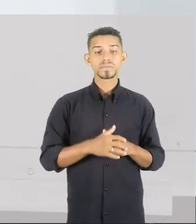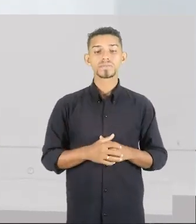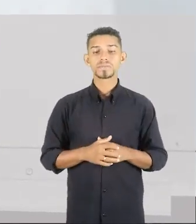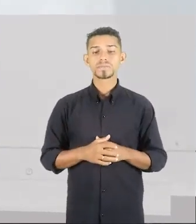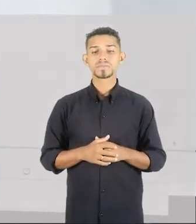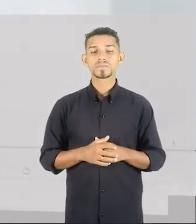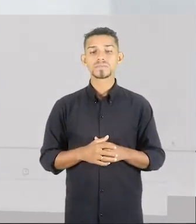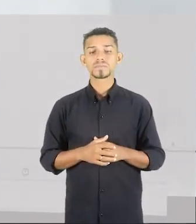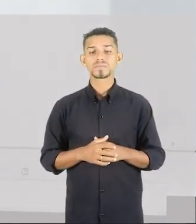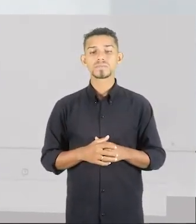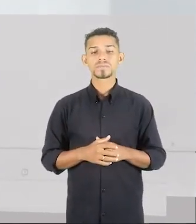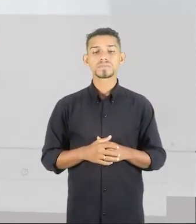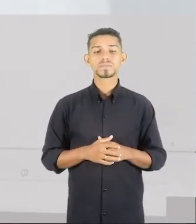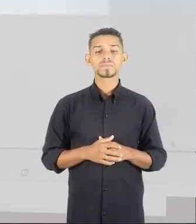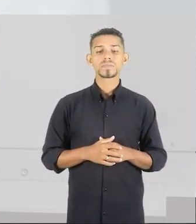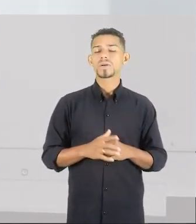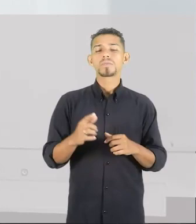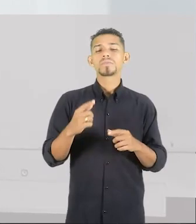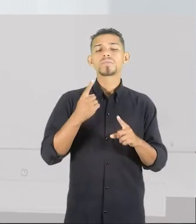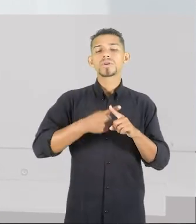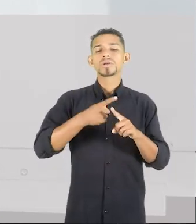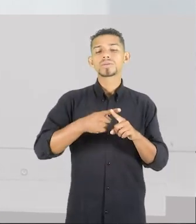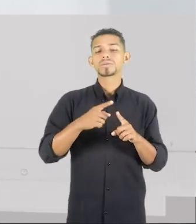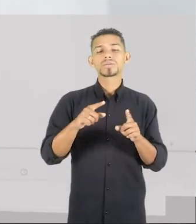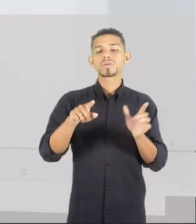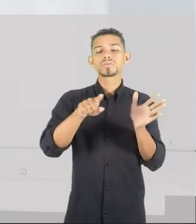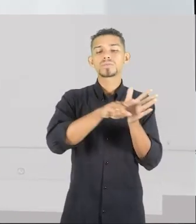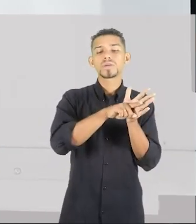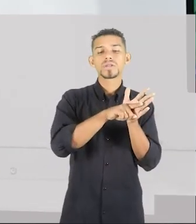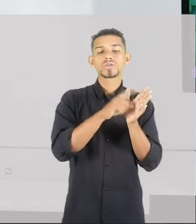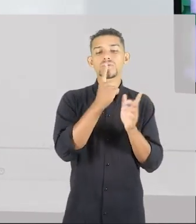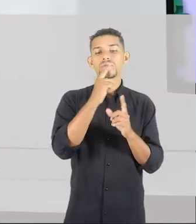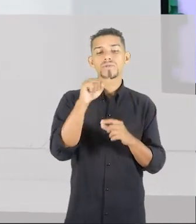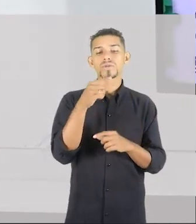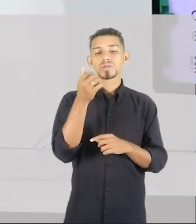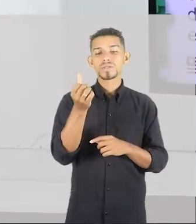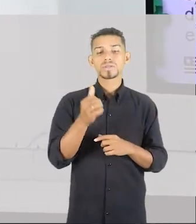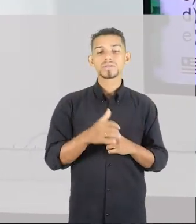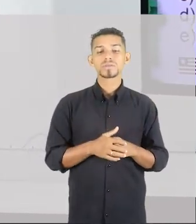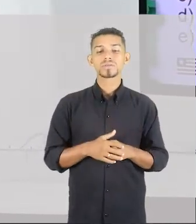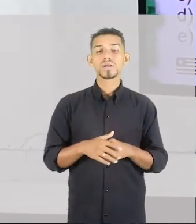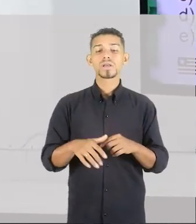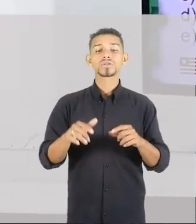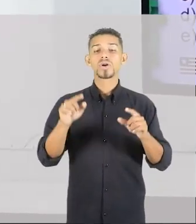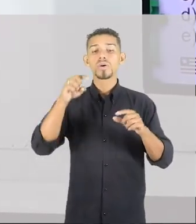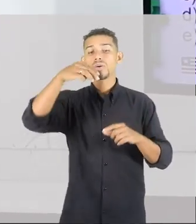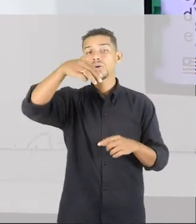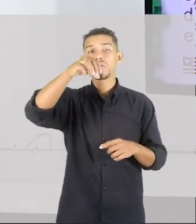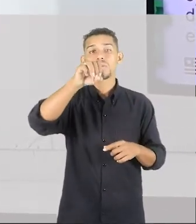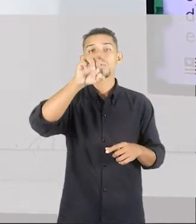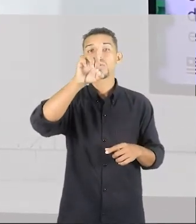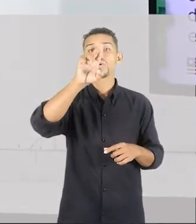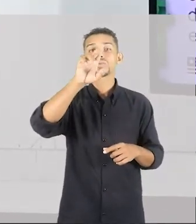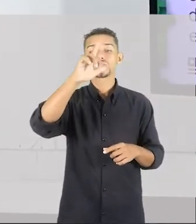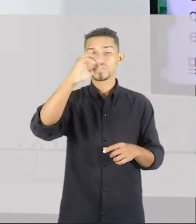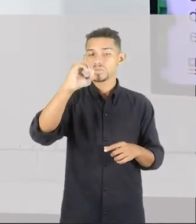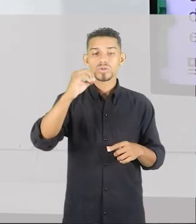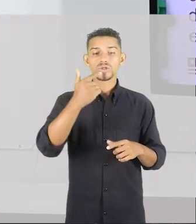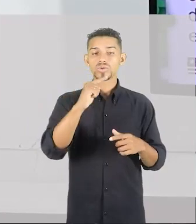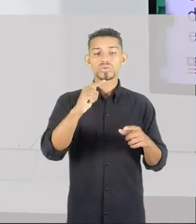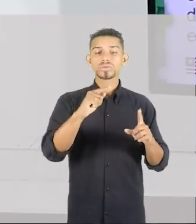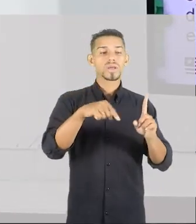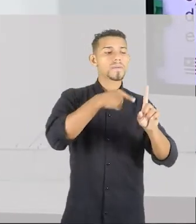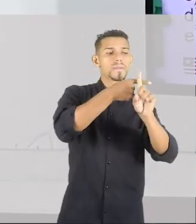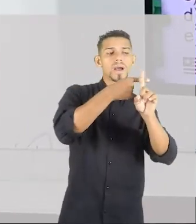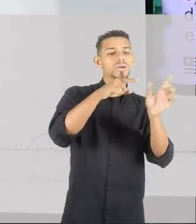Mas, Joades, por que tu não botou menos 1,6 aqui? Porque aqui a gente bota só o módulo, a gente não bota sinal. Não tem